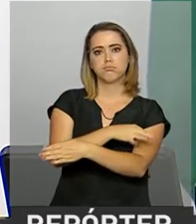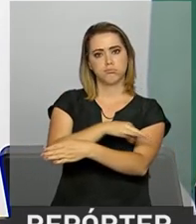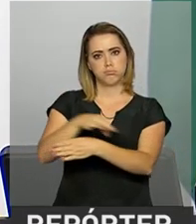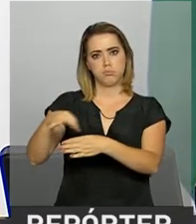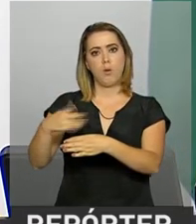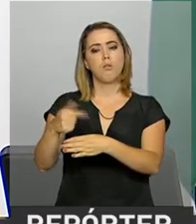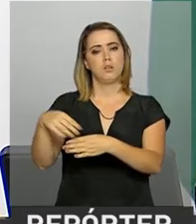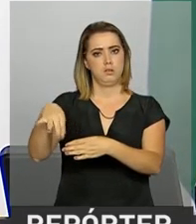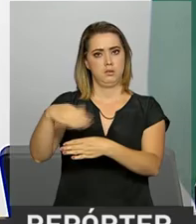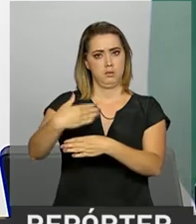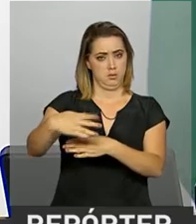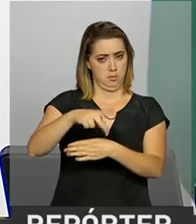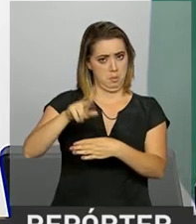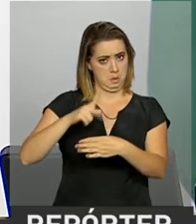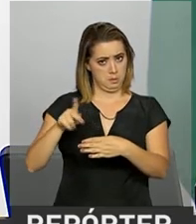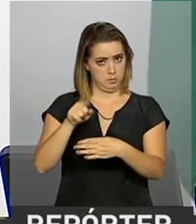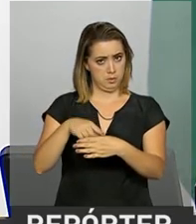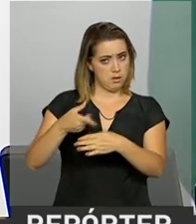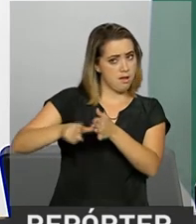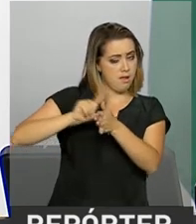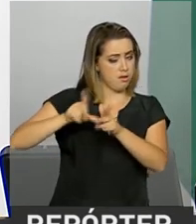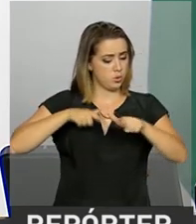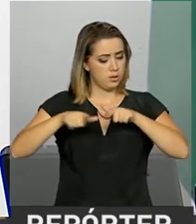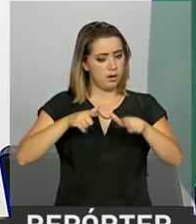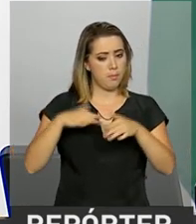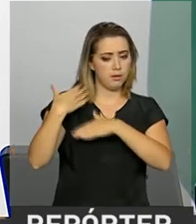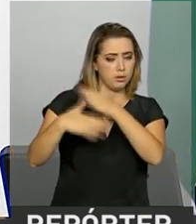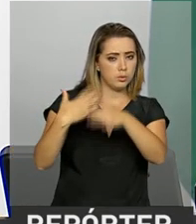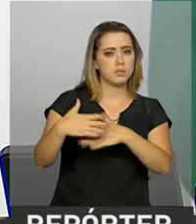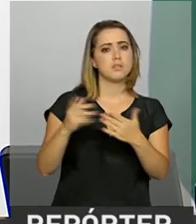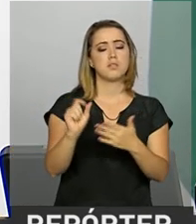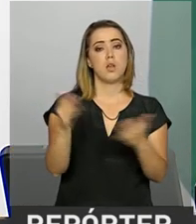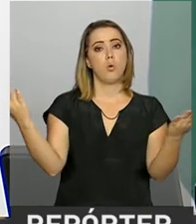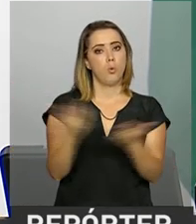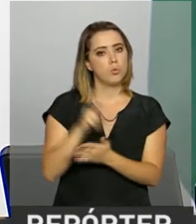período, que eram episódicas, nós estamos transformando-as em permanentes.